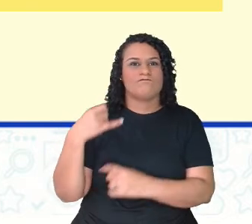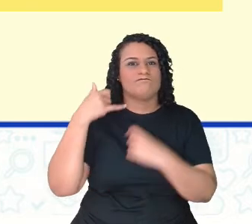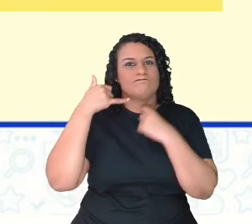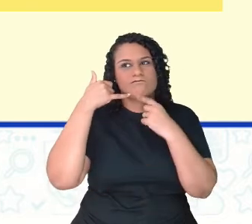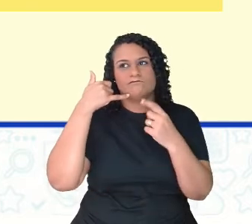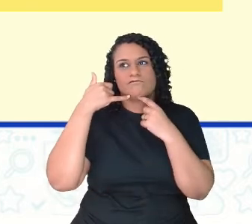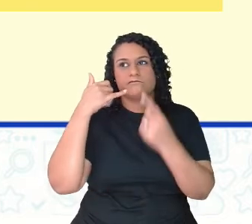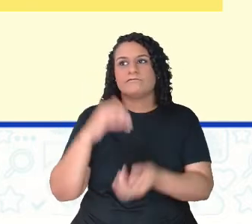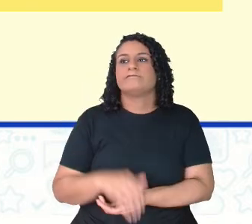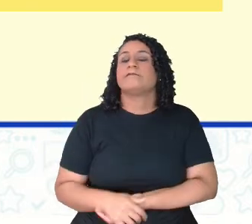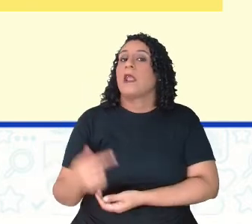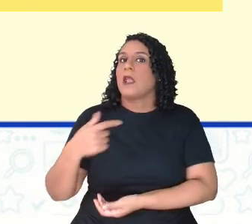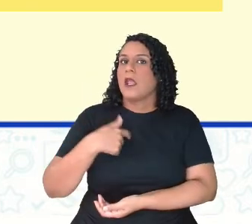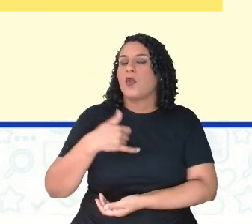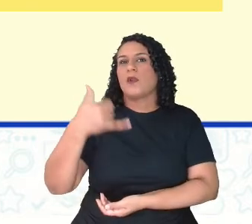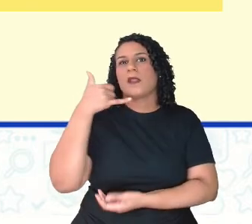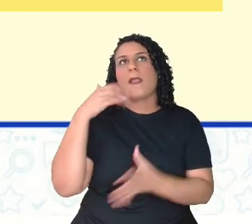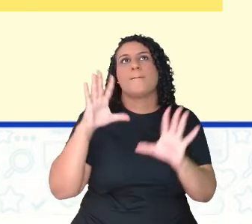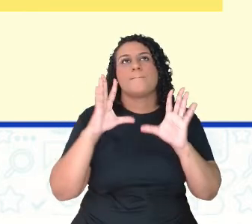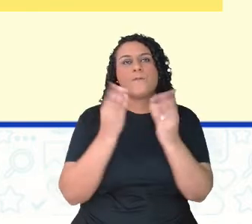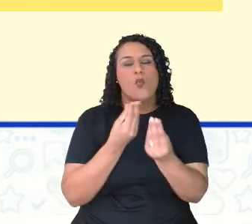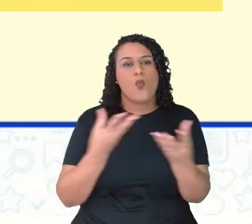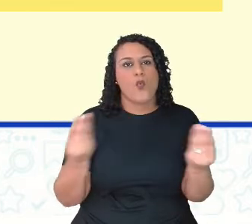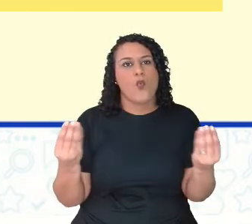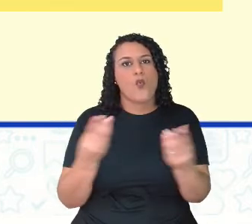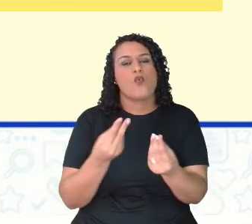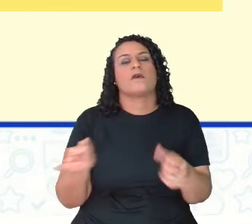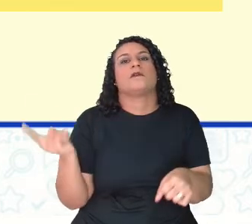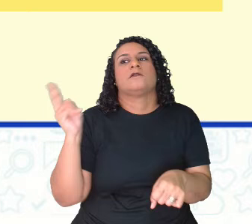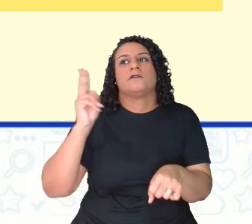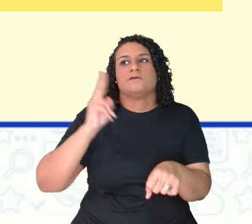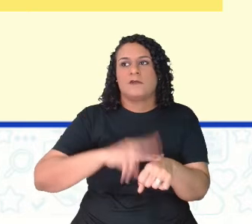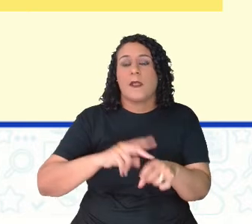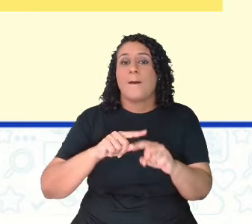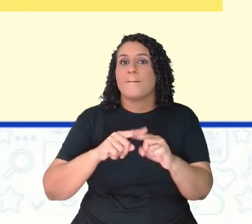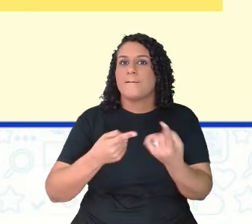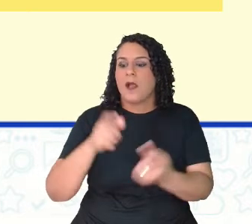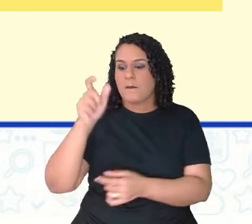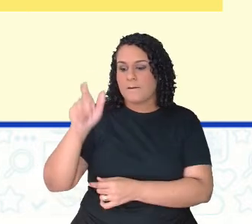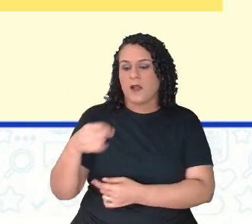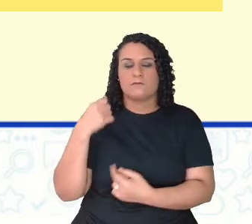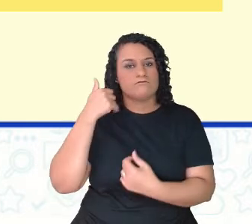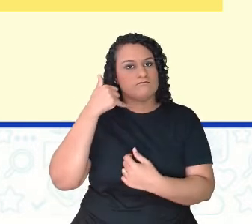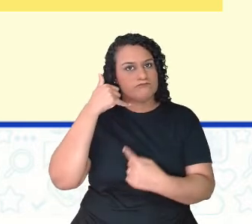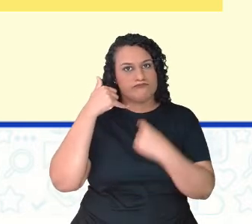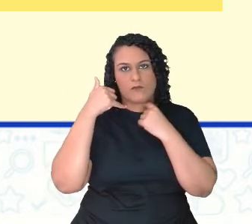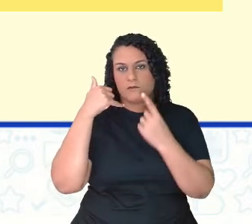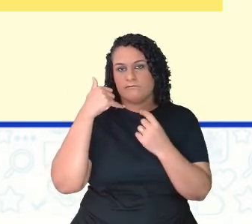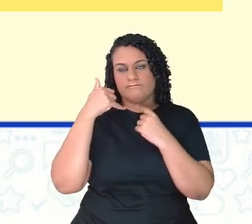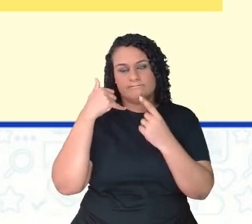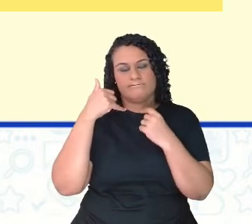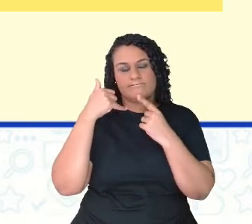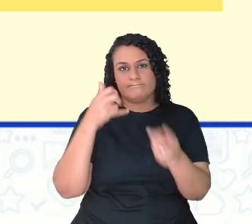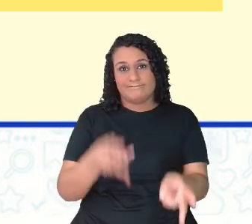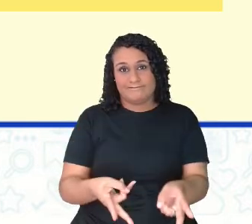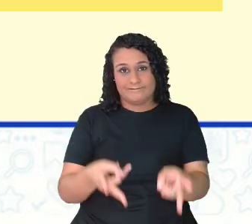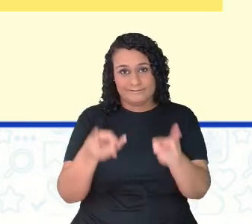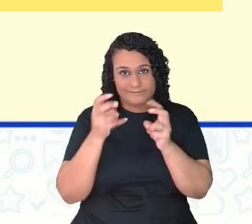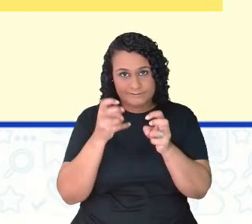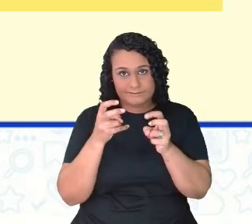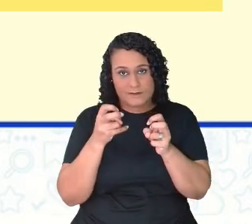Eu liguei muitas vezes, mas ninguém atendeu. Então, vocês percebem a construção